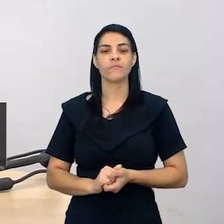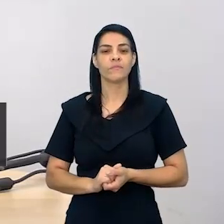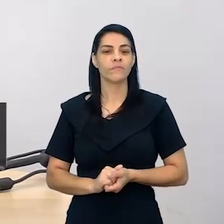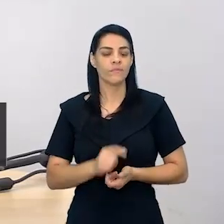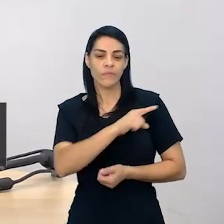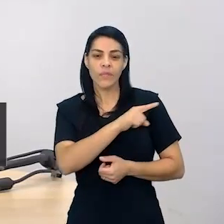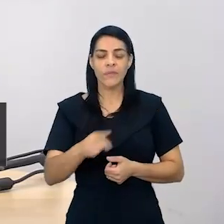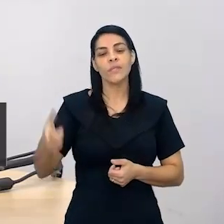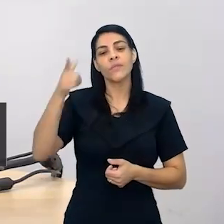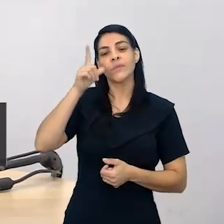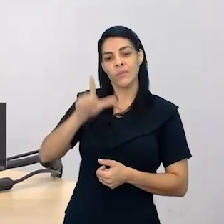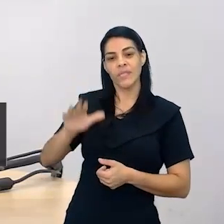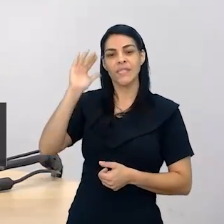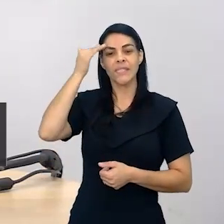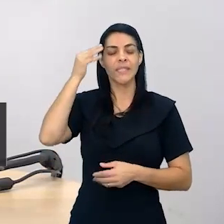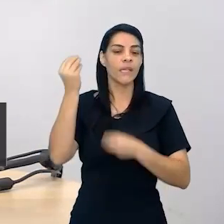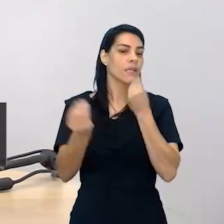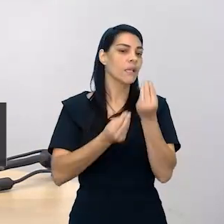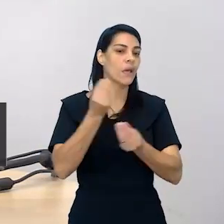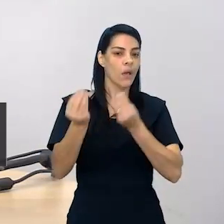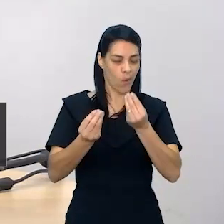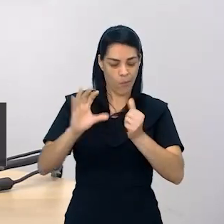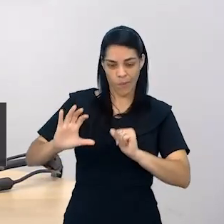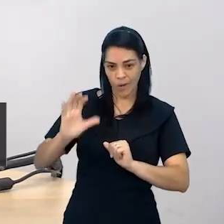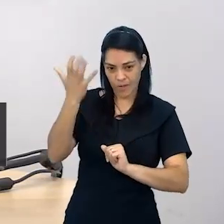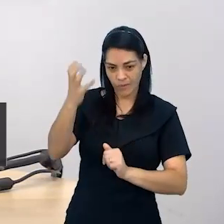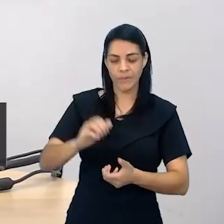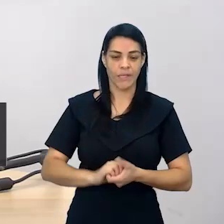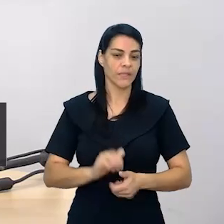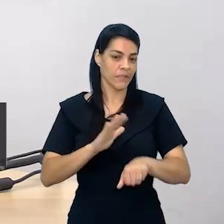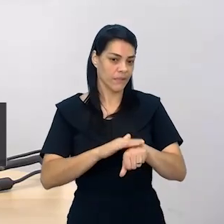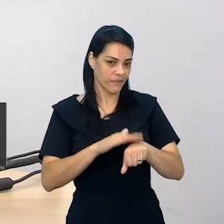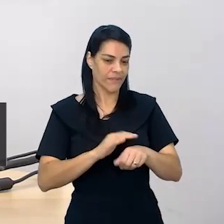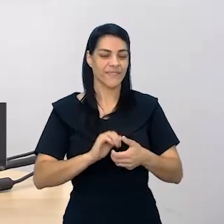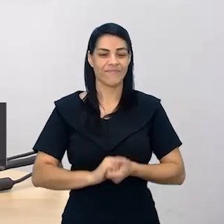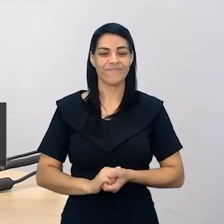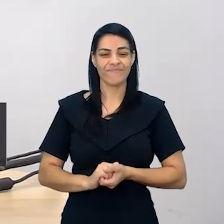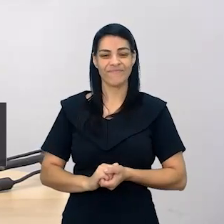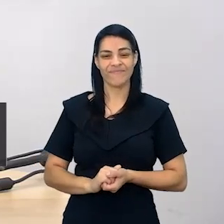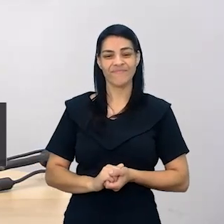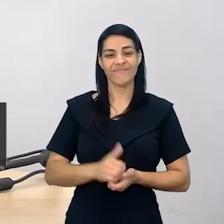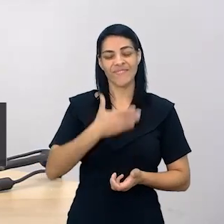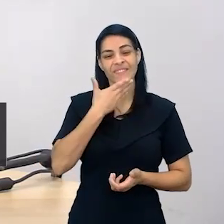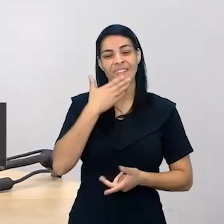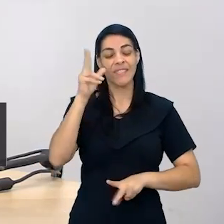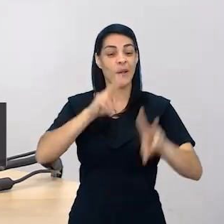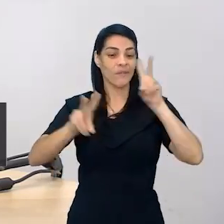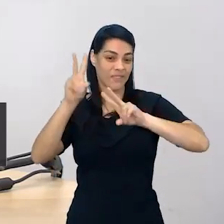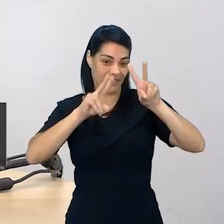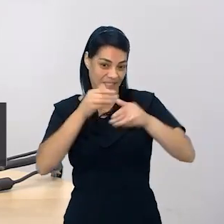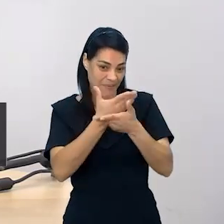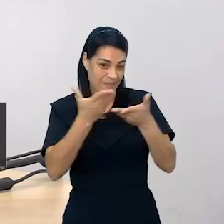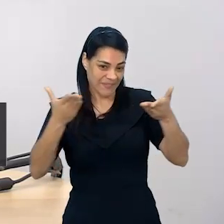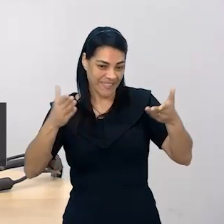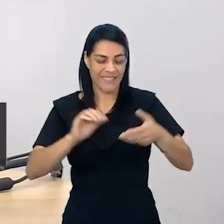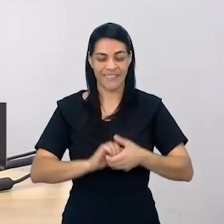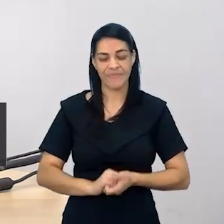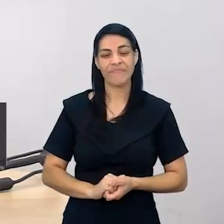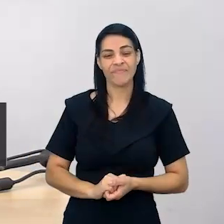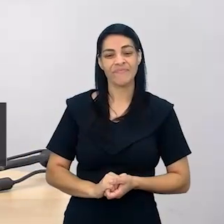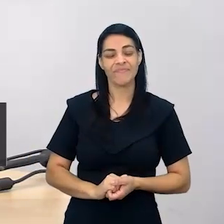para vocês verem aí como que como que funciona a visualização para vocês